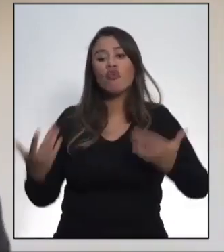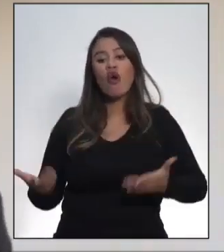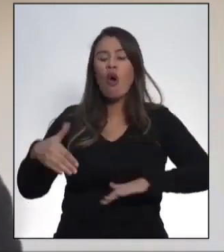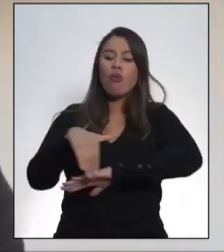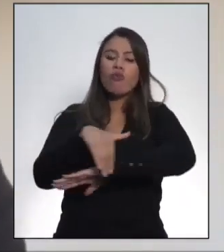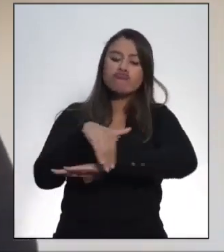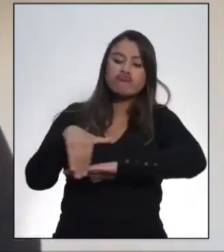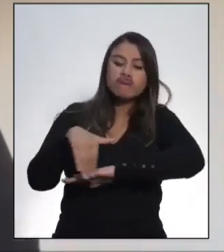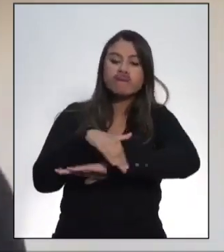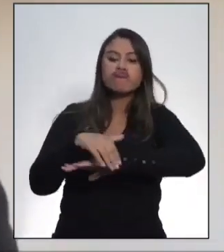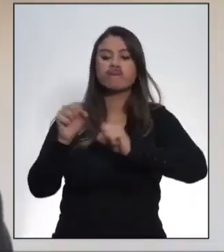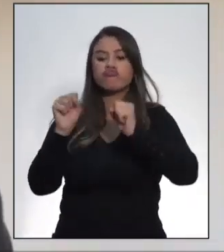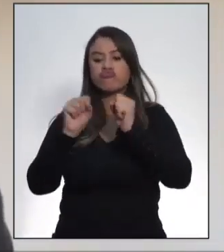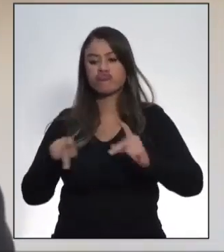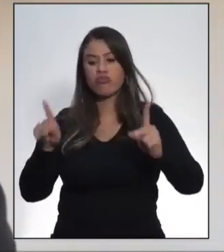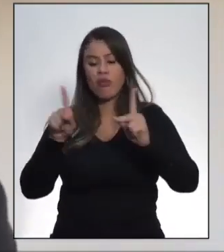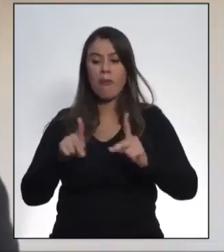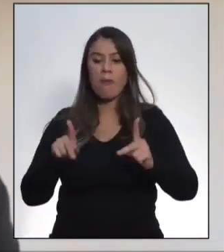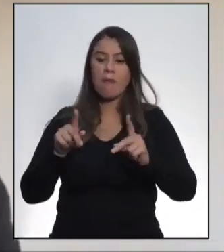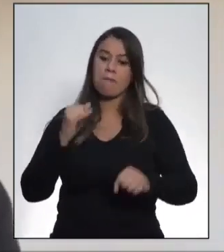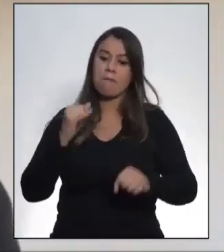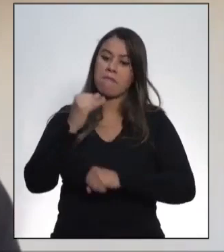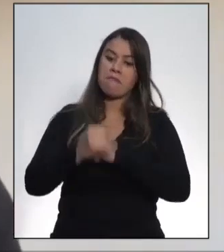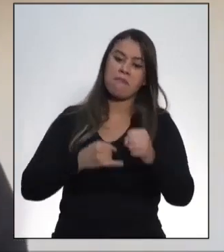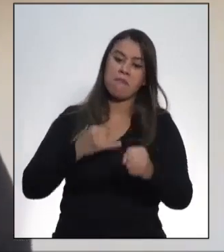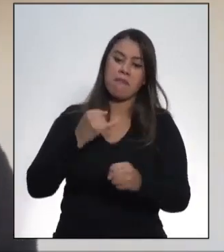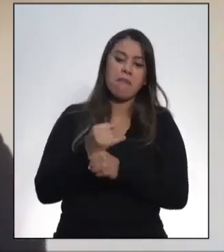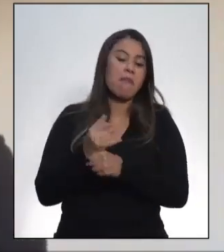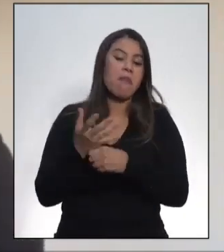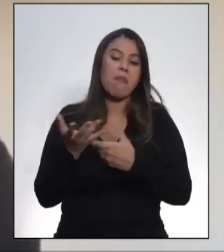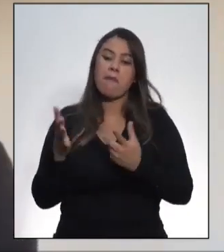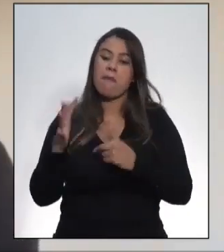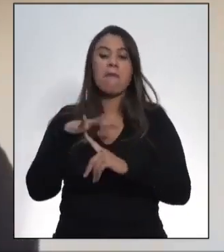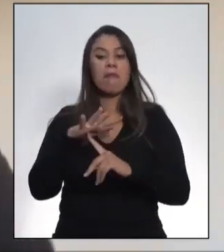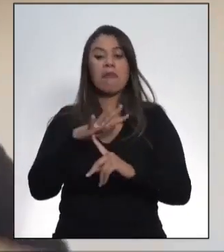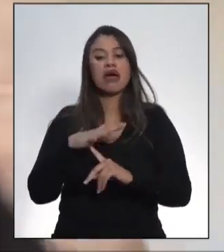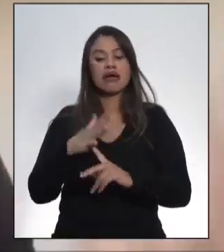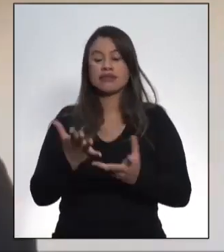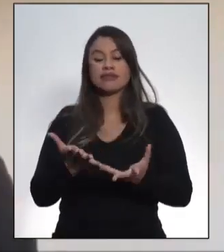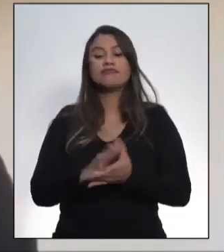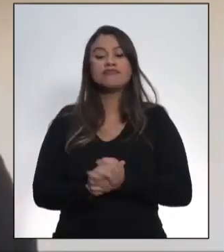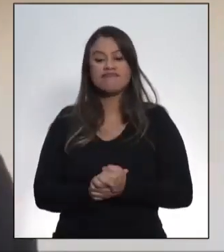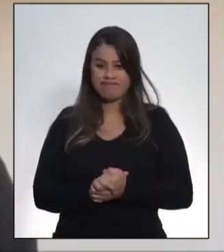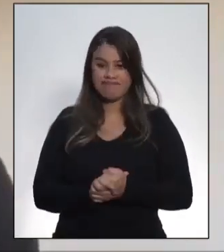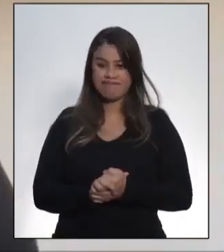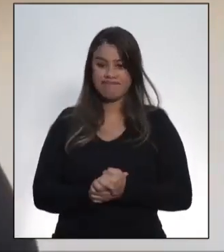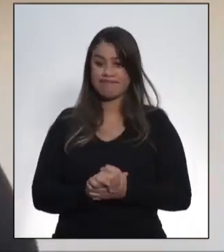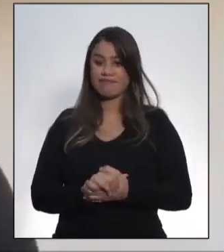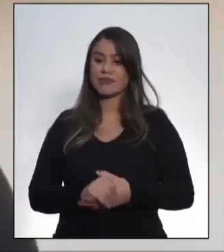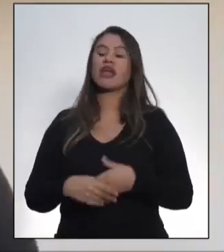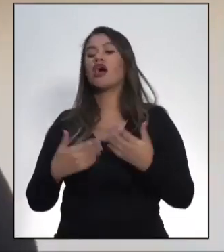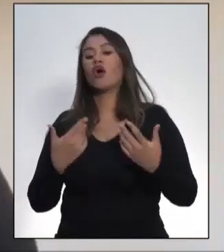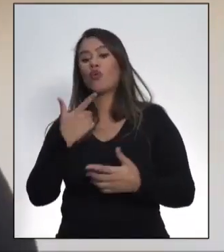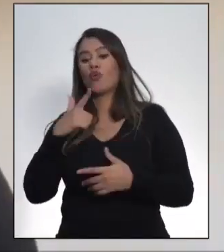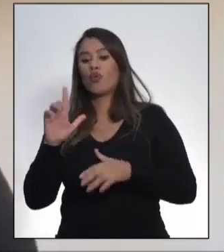Como você vai comunicar esse produto? Você vai comunicar esse produto dizendo que você é o melhor? Dizendo que